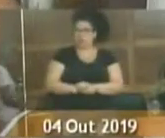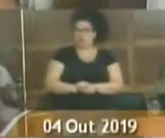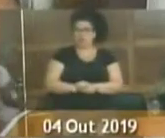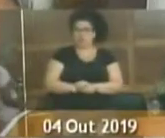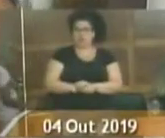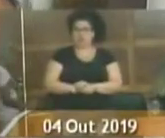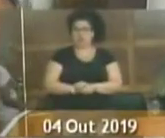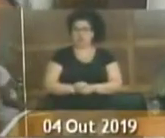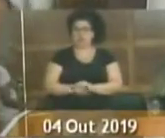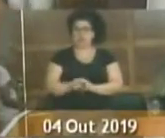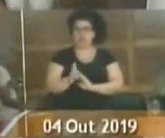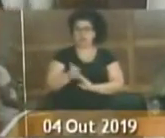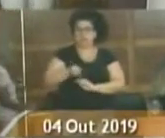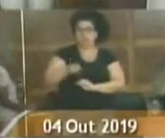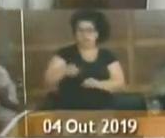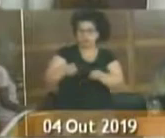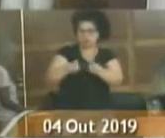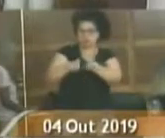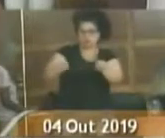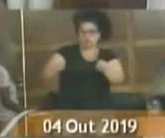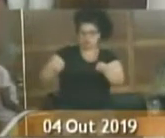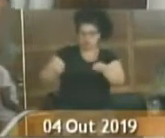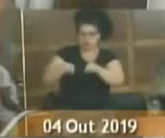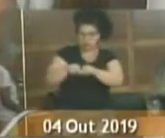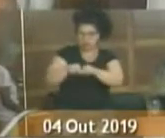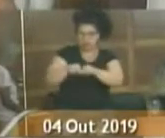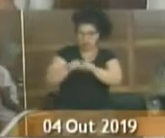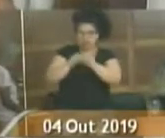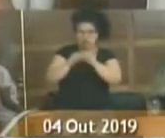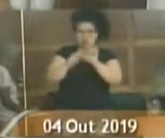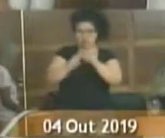Manter o animal num espaço compatível para o seu tamanho.